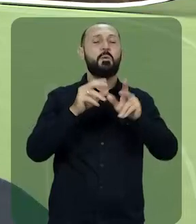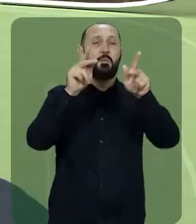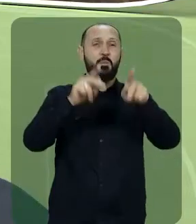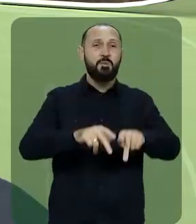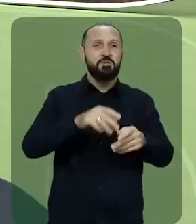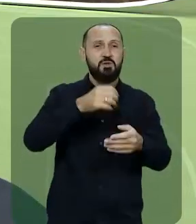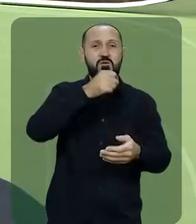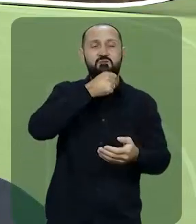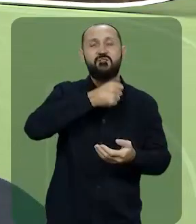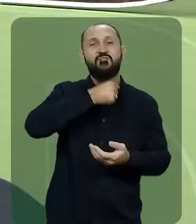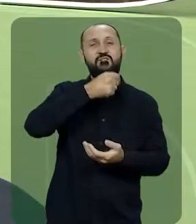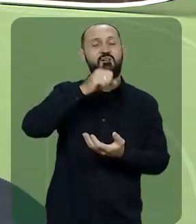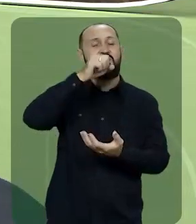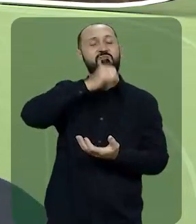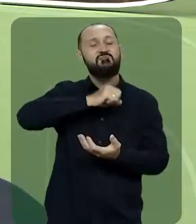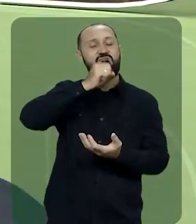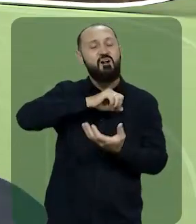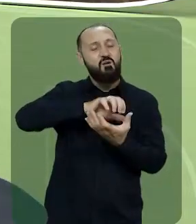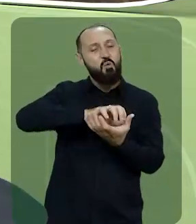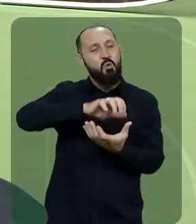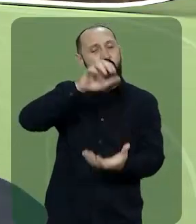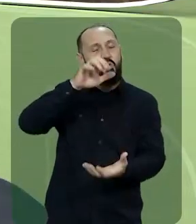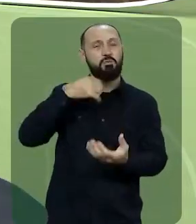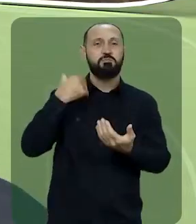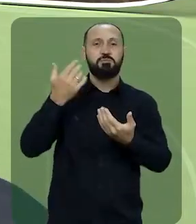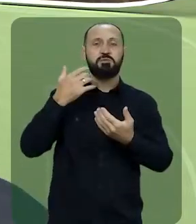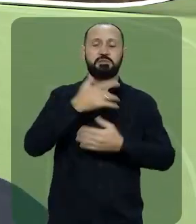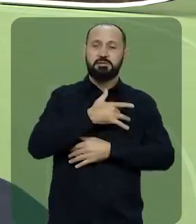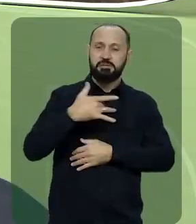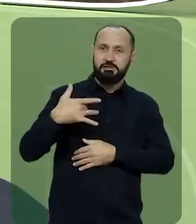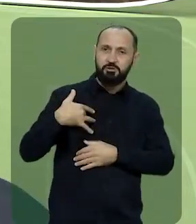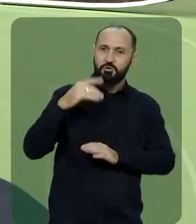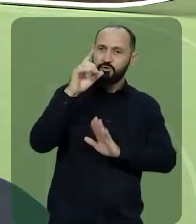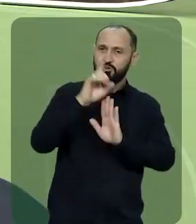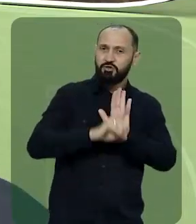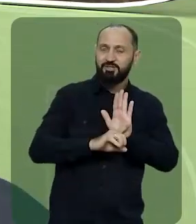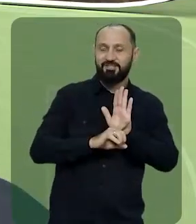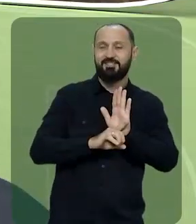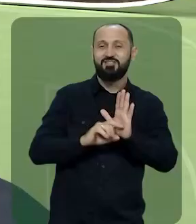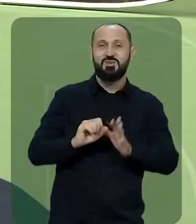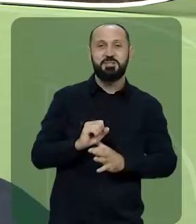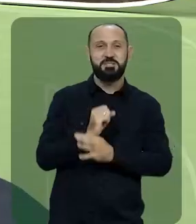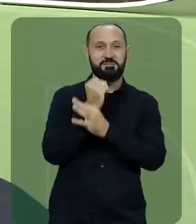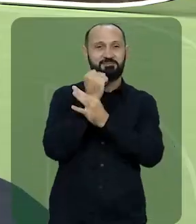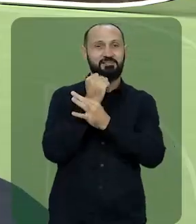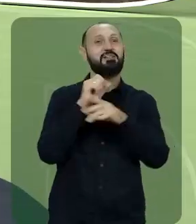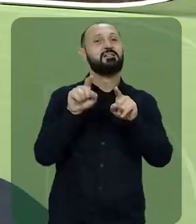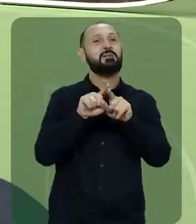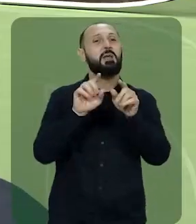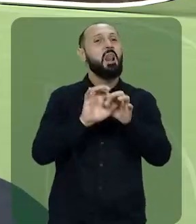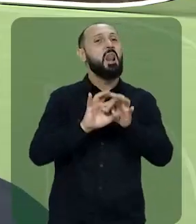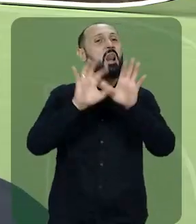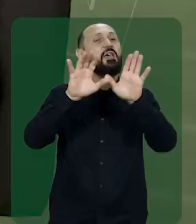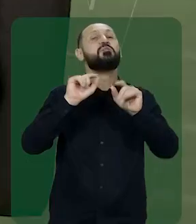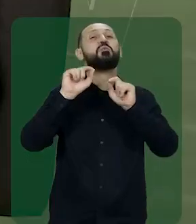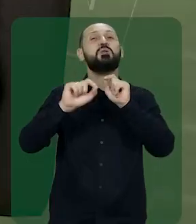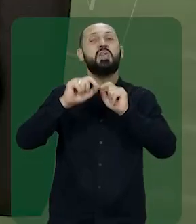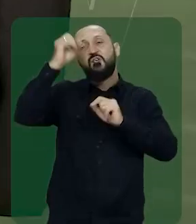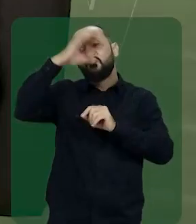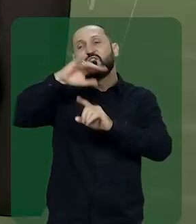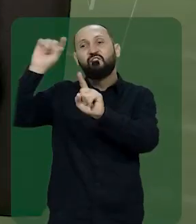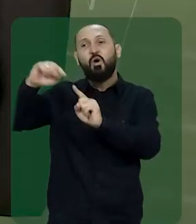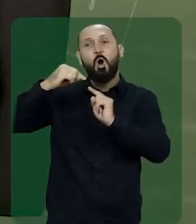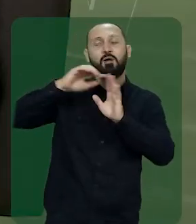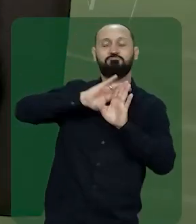saudável, com dignidade, direitos garantidos e, principalmente, livre de violência. E a